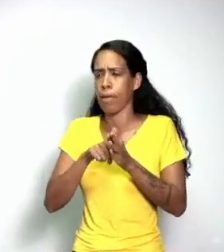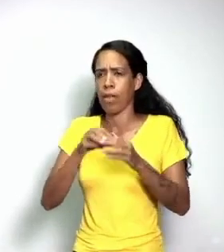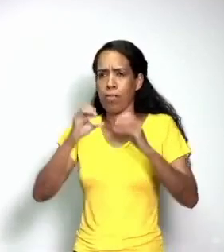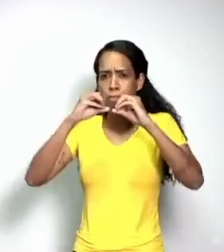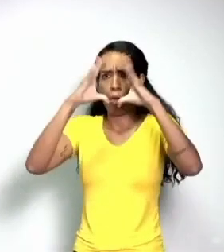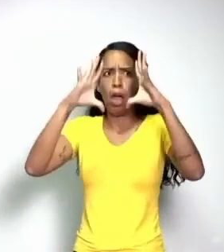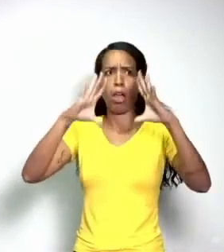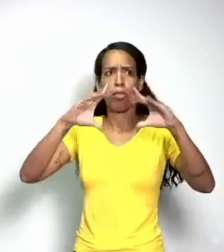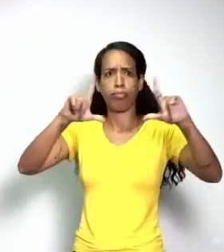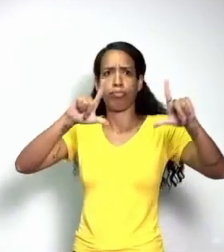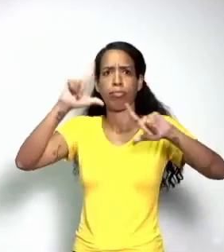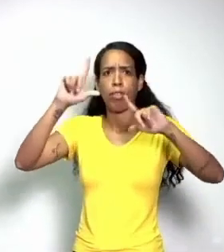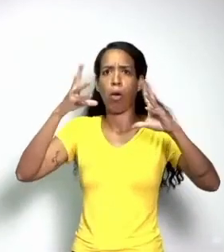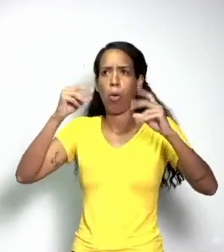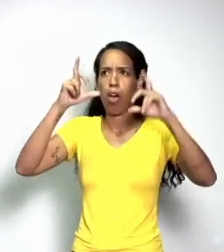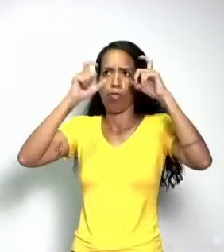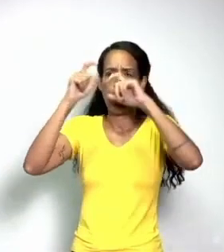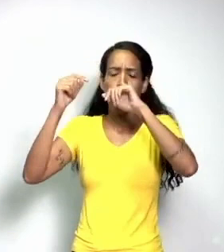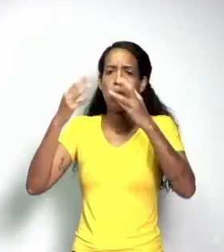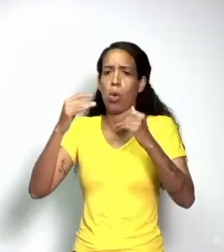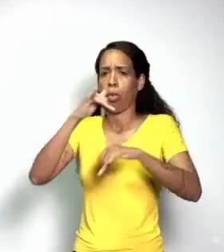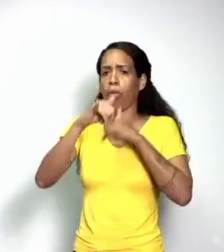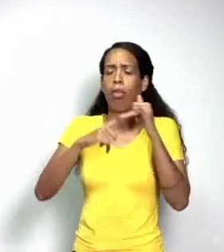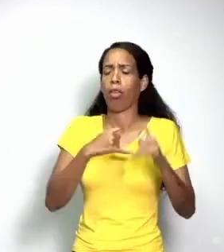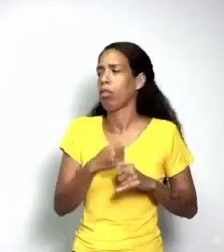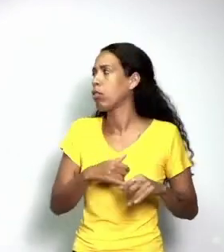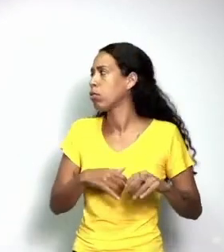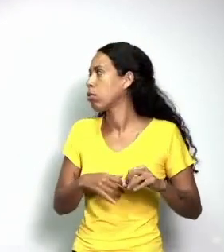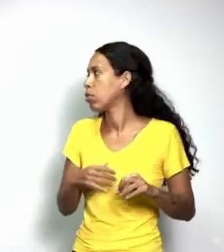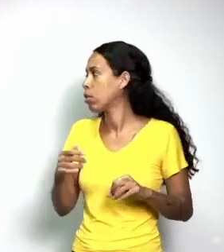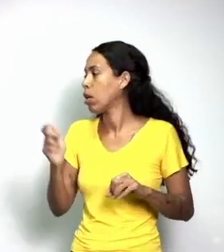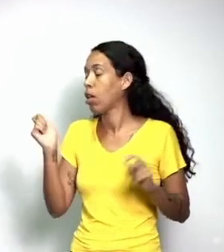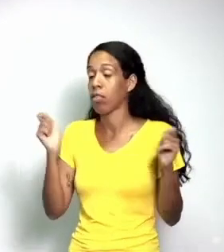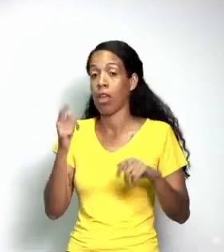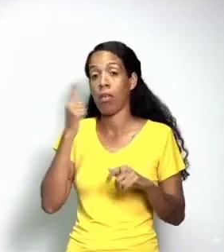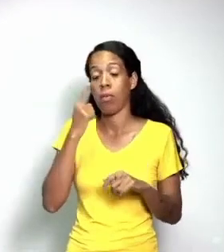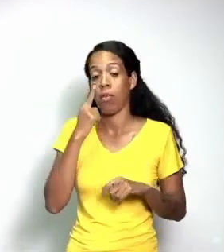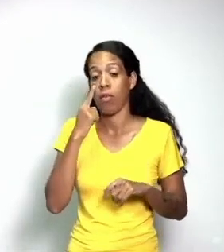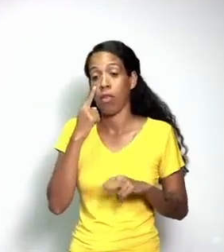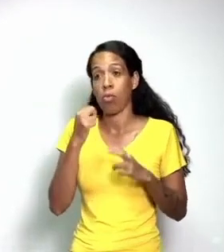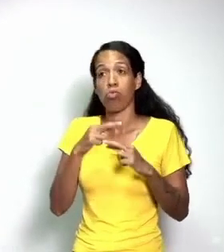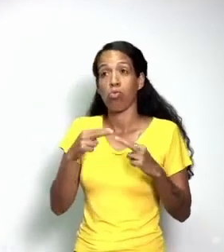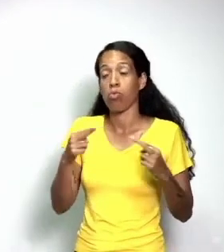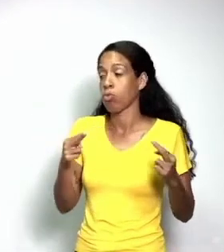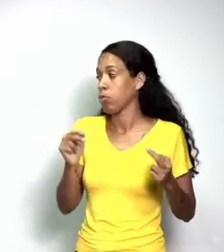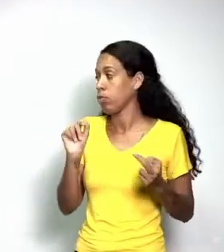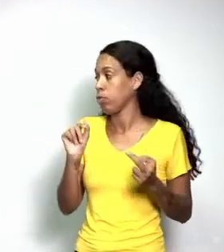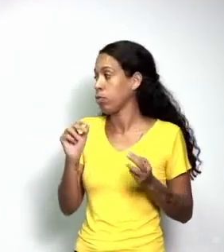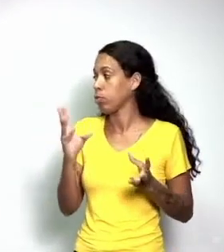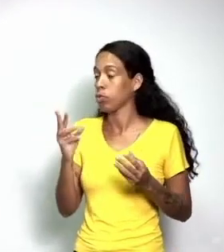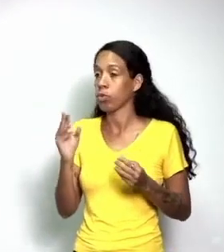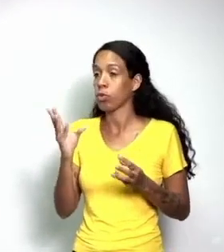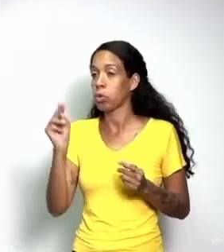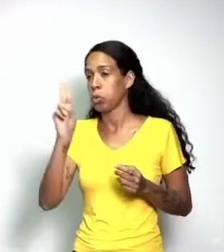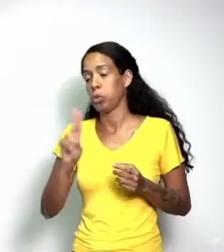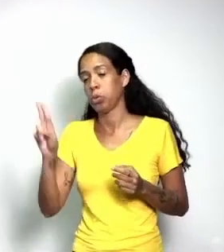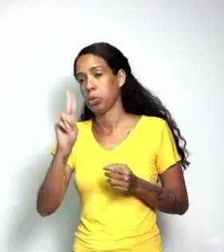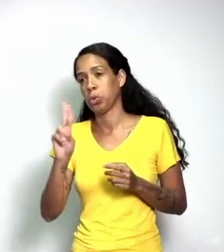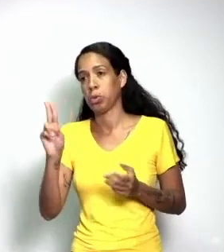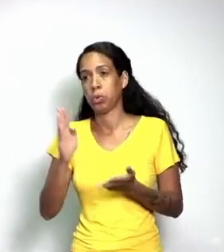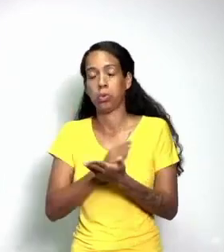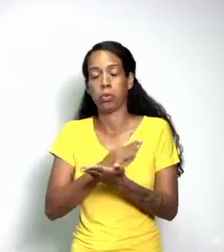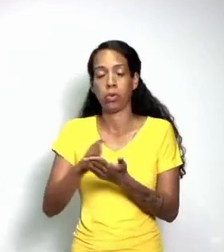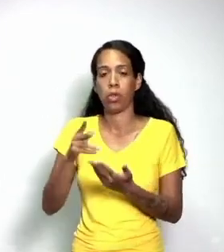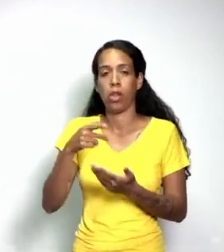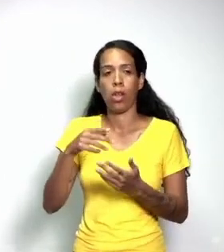imagem delas na internet, quando a gente procura. E aqui dá para ver algumas coisas que são muito úteis, várias delas que a